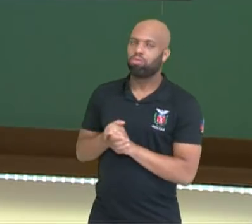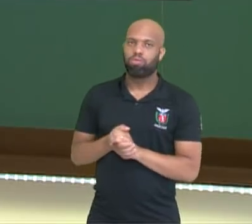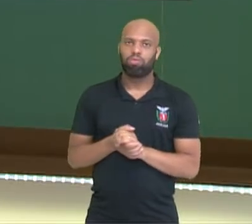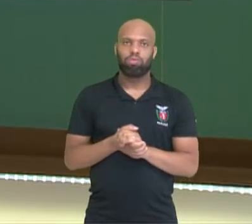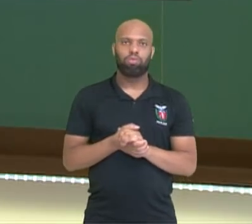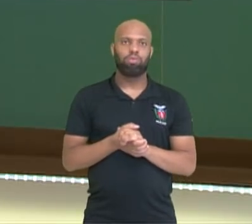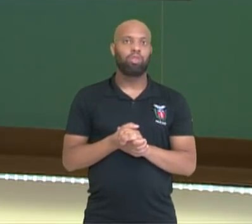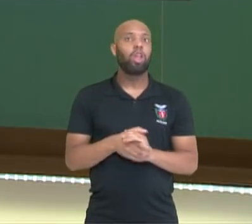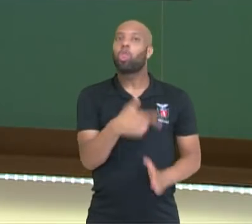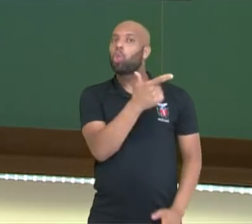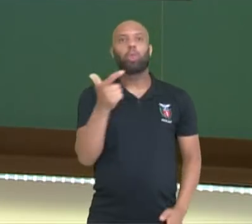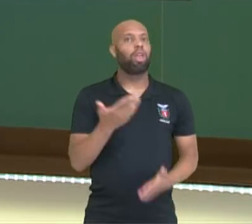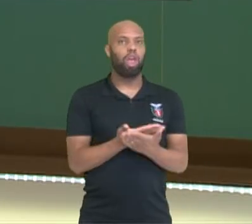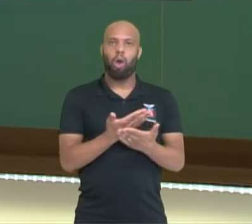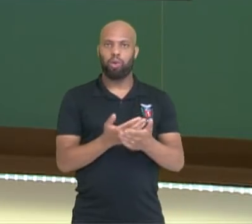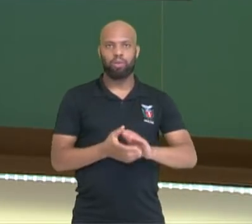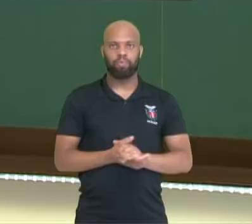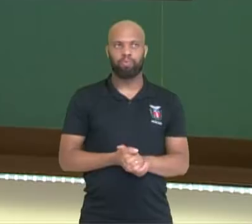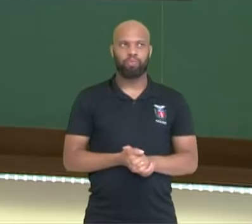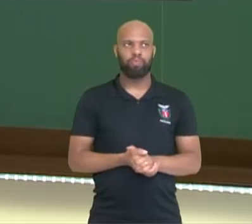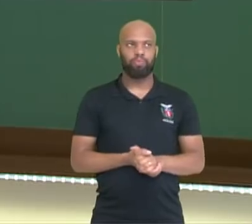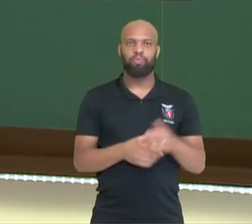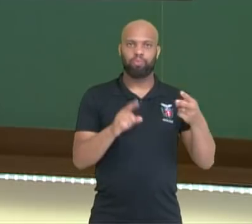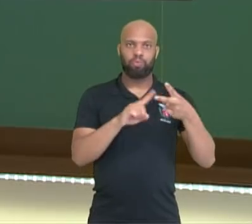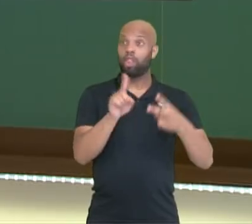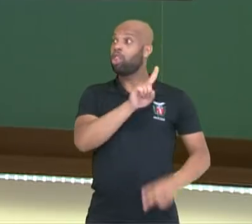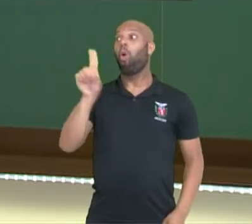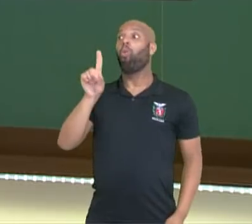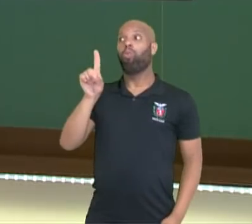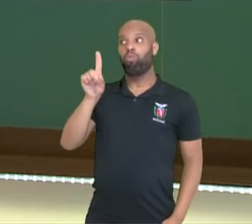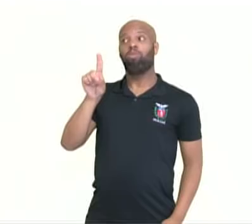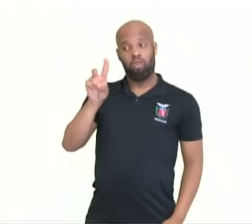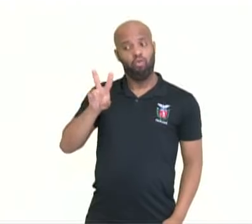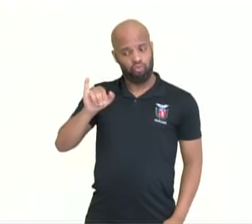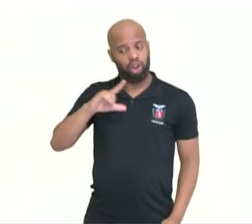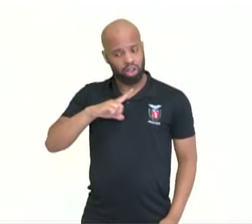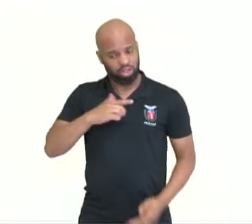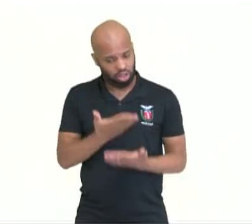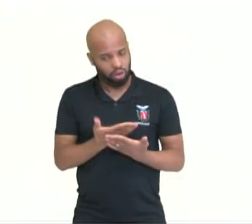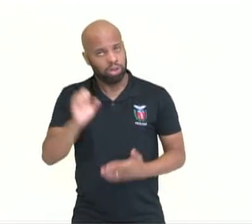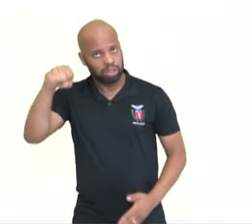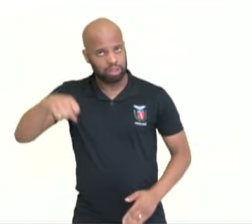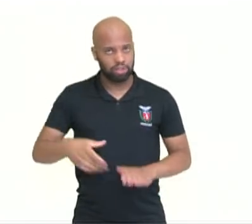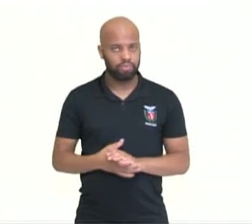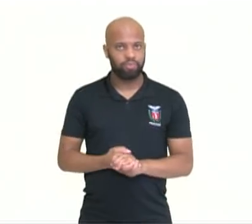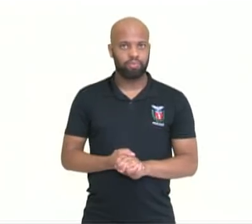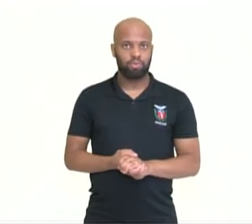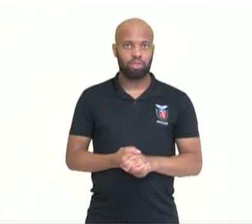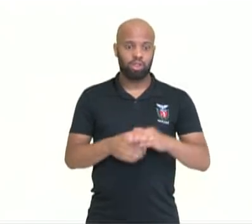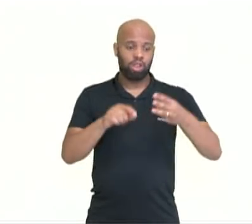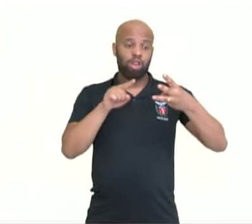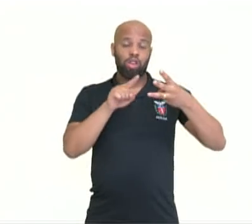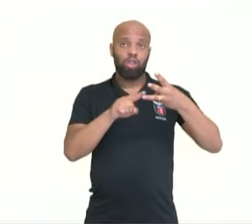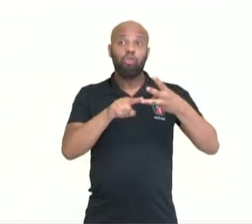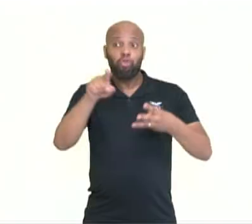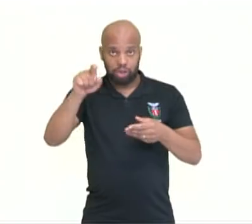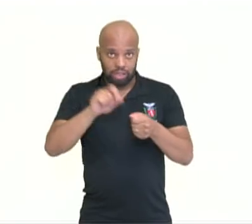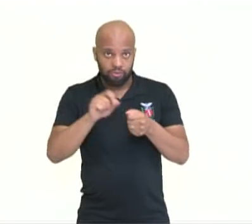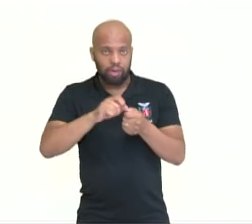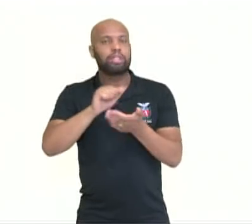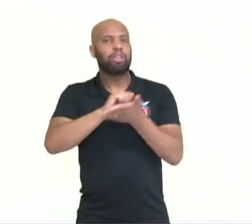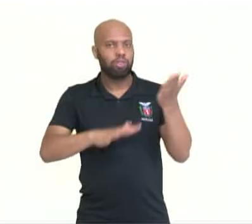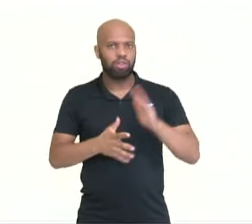aula. Não, vai ter aula? Você faz tarefa. Você